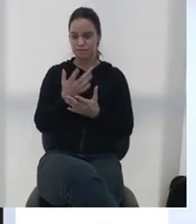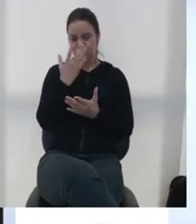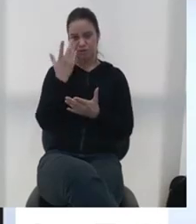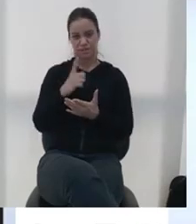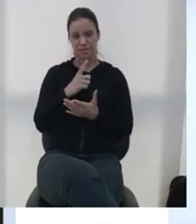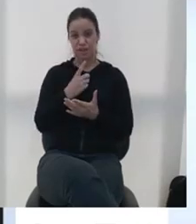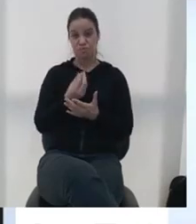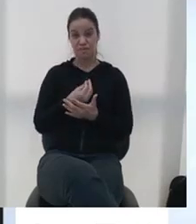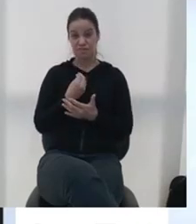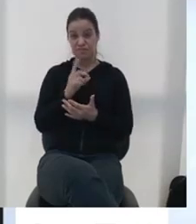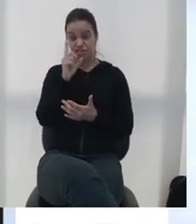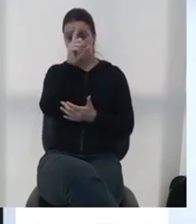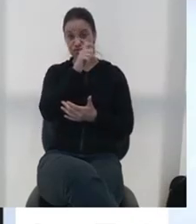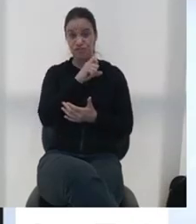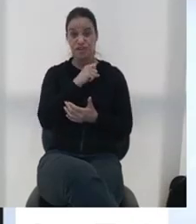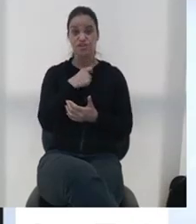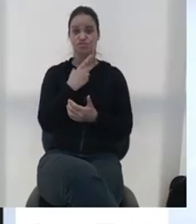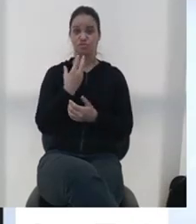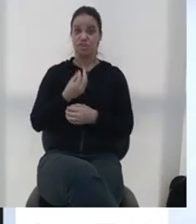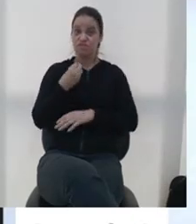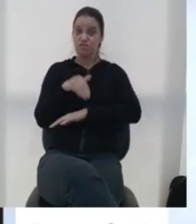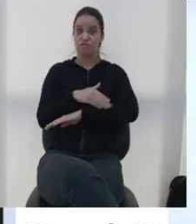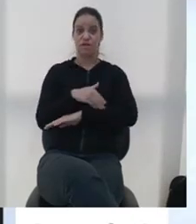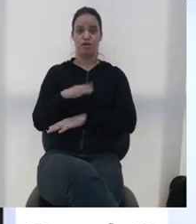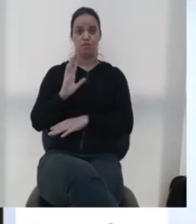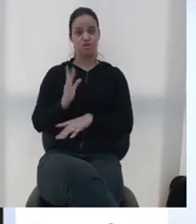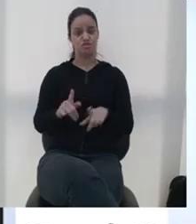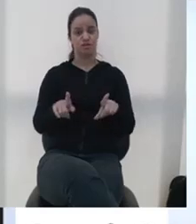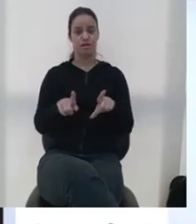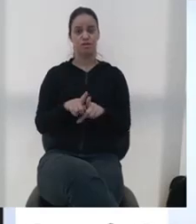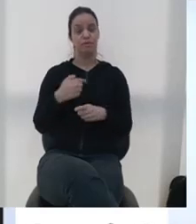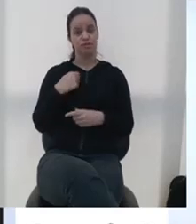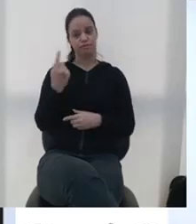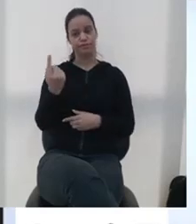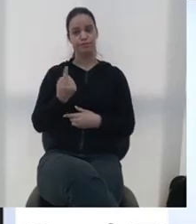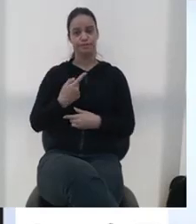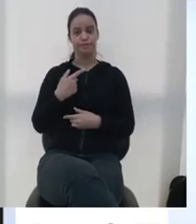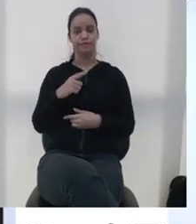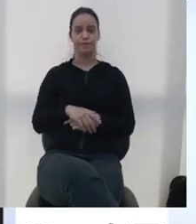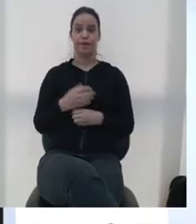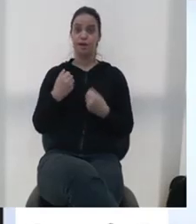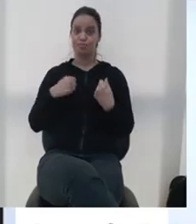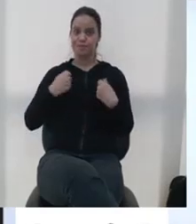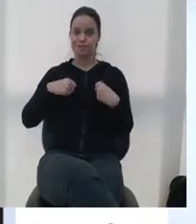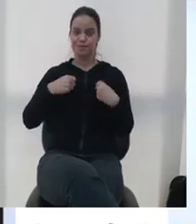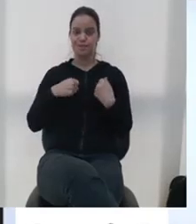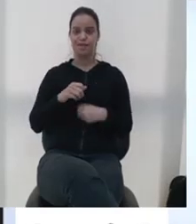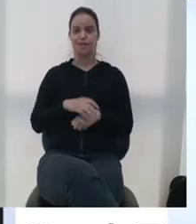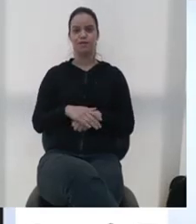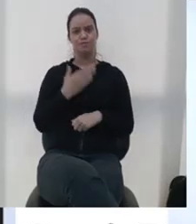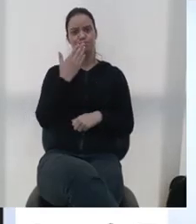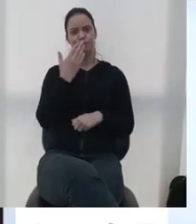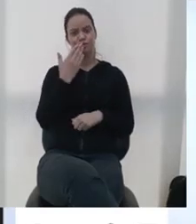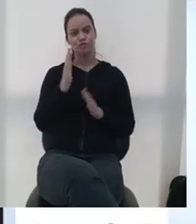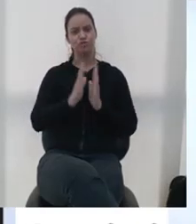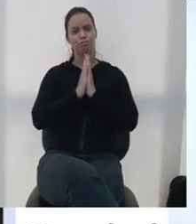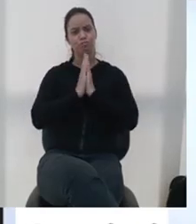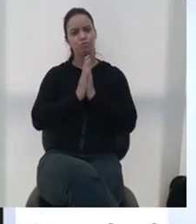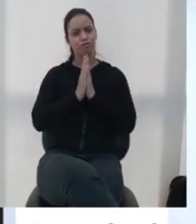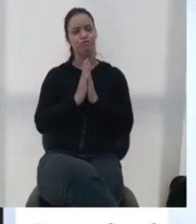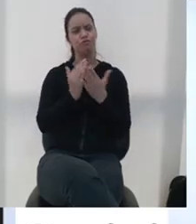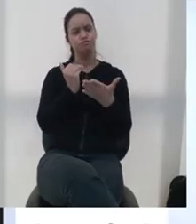as pessoas que vivem em situação de rua, igual eu. É por isso que eu estou aqui, que eu estou precisando, estou pedindo socorro a cada